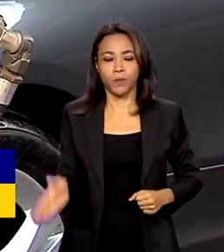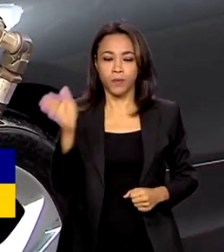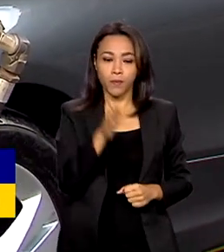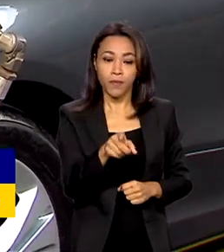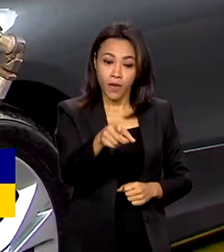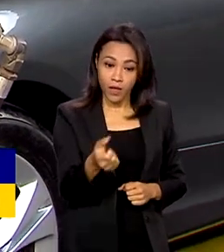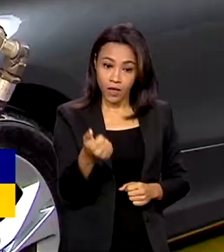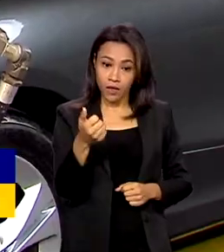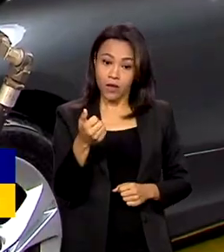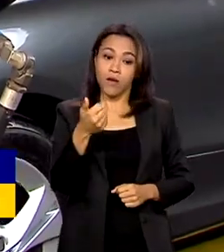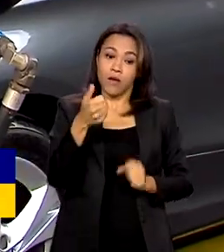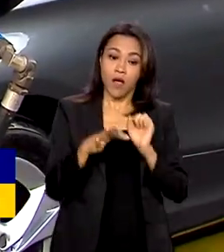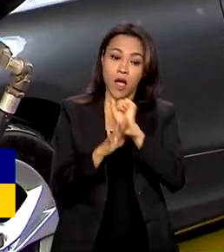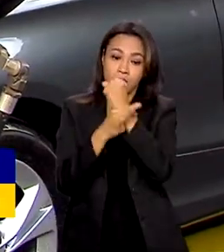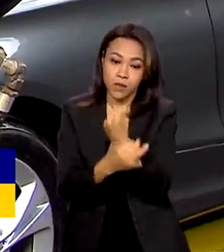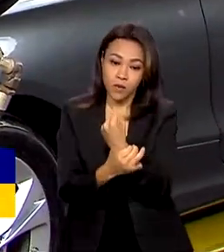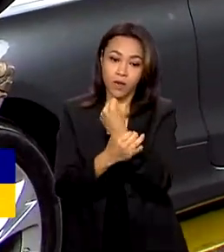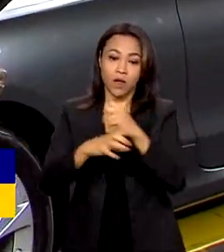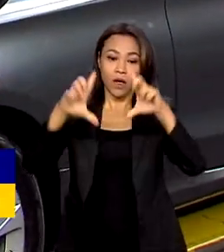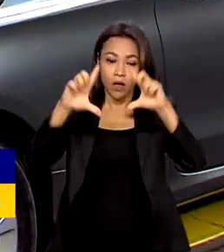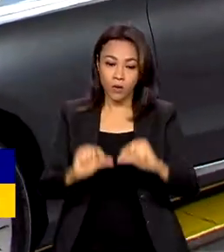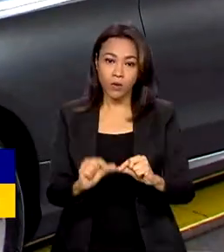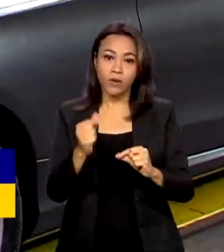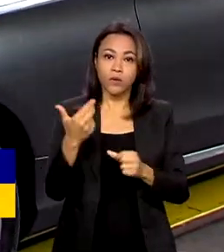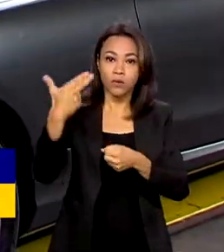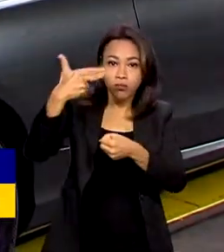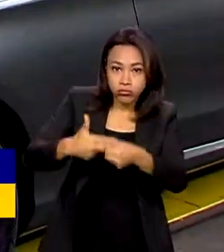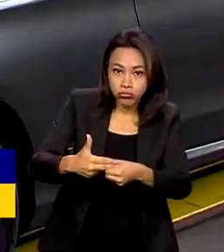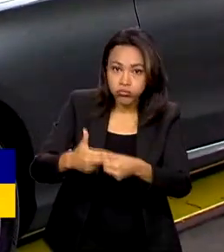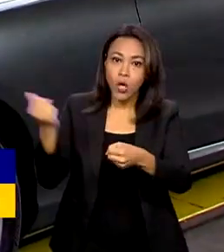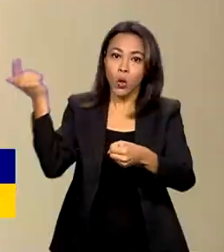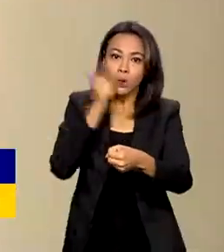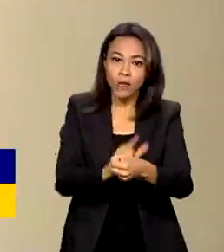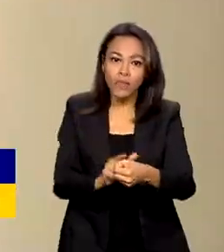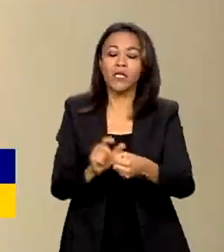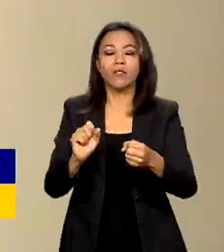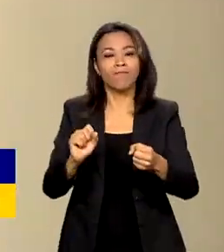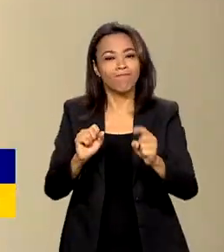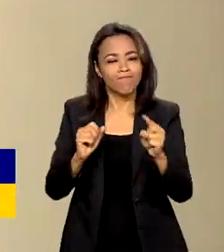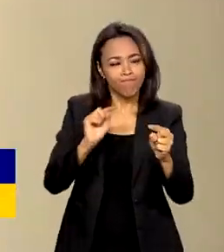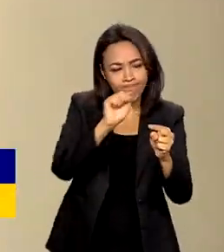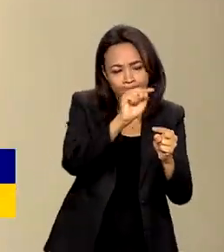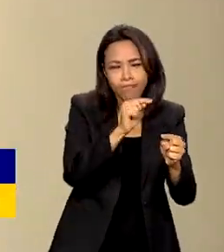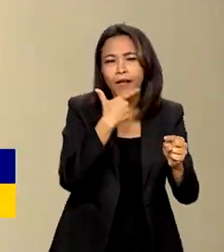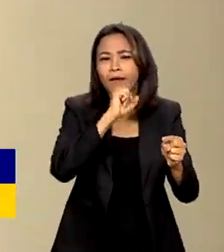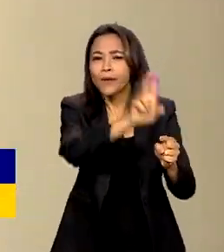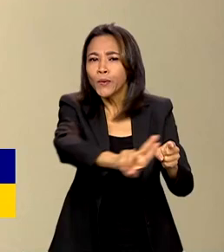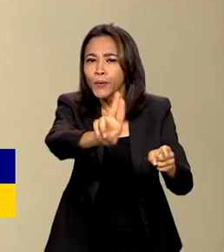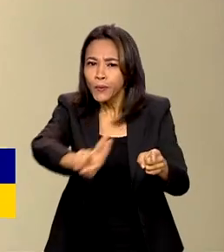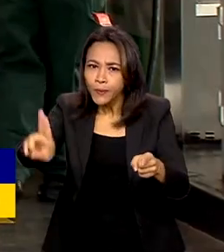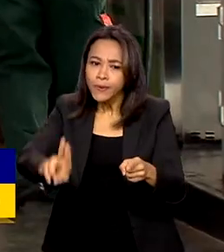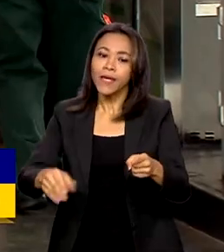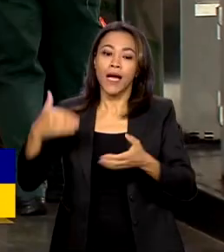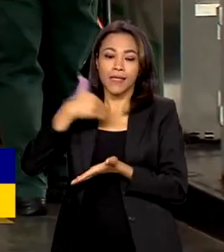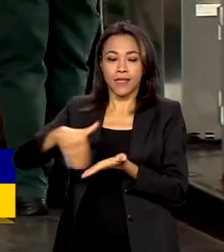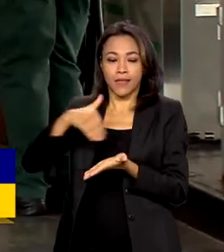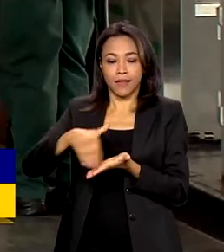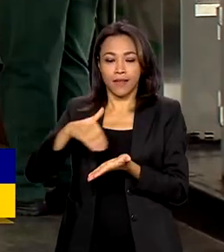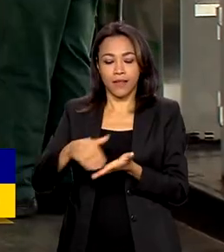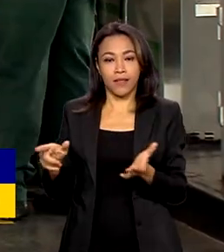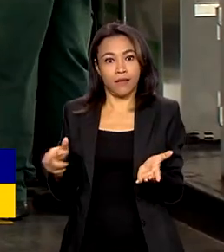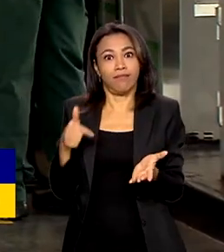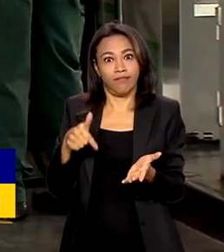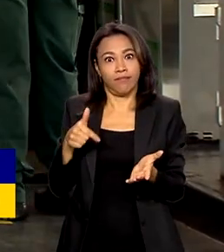garantir que a redução anunciada pelo governo chegue ao consumidor final, a Secretaria Nacional do Consumidor trabalha